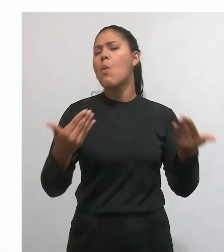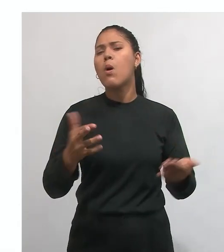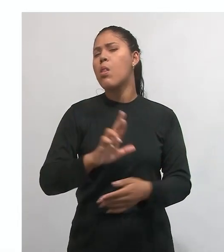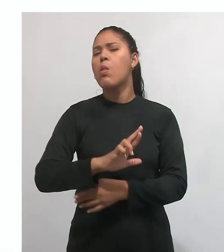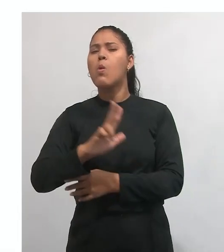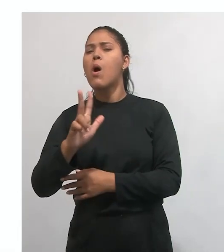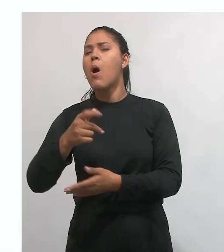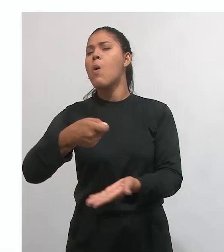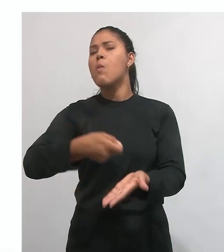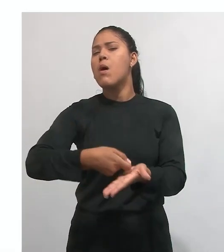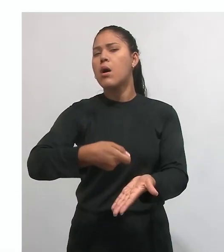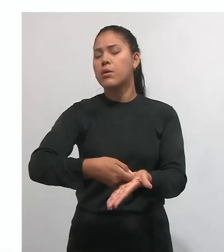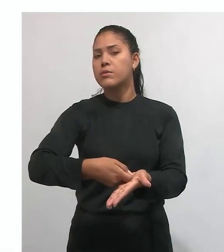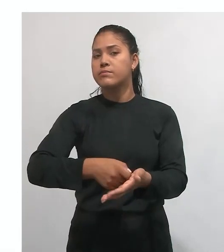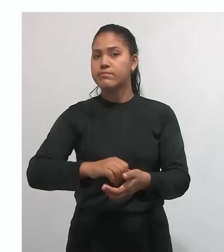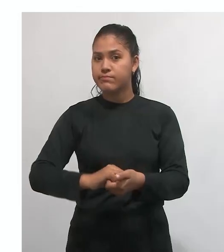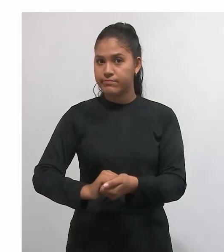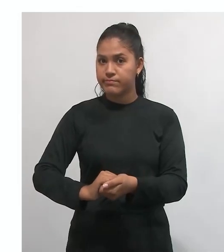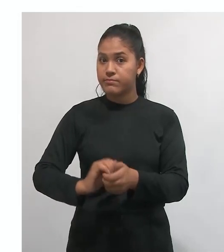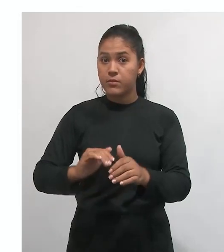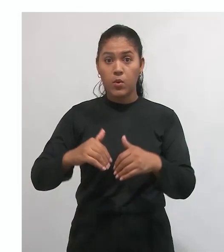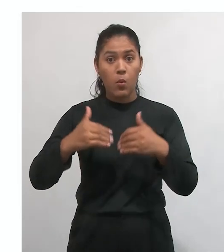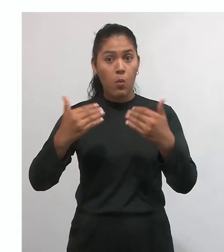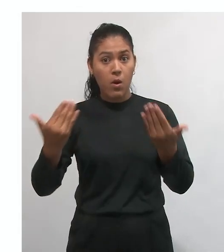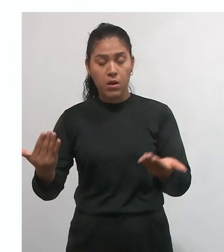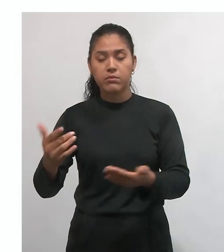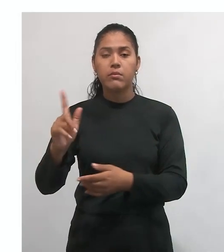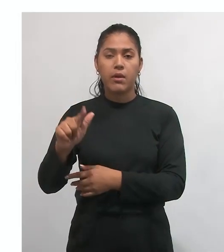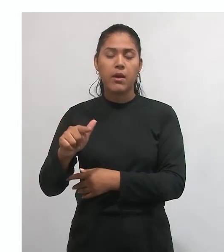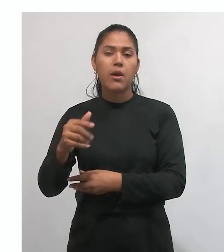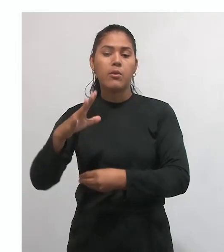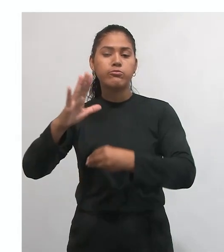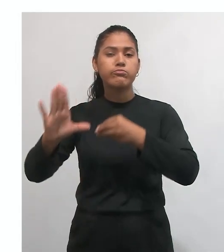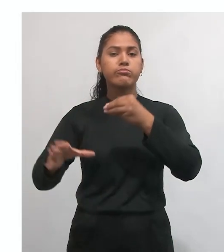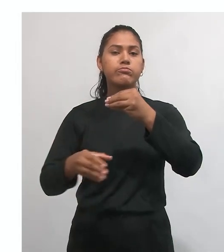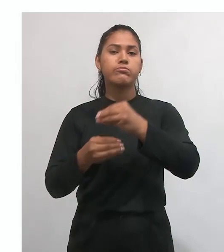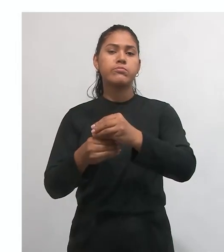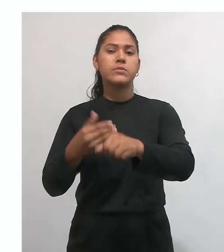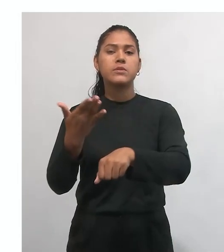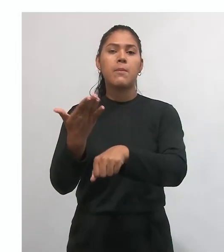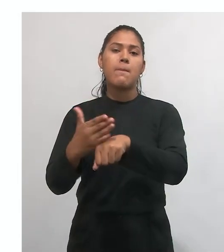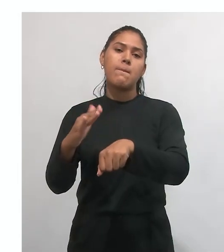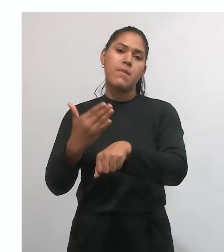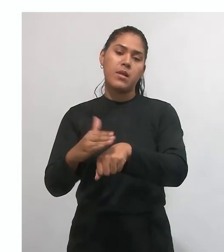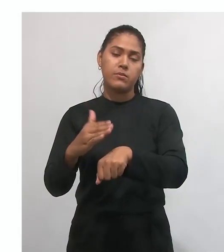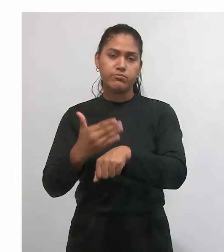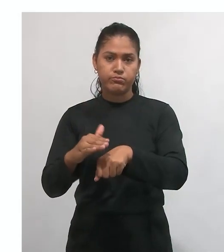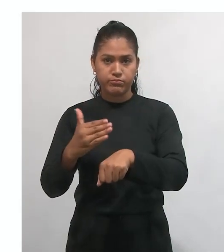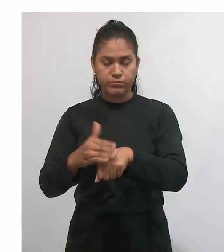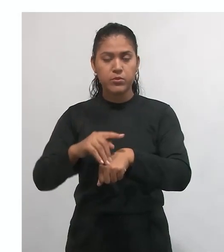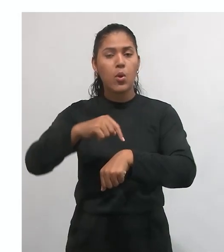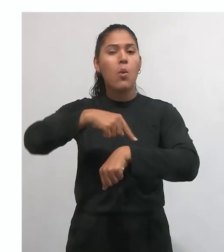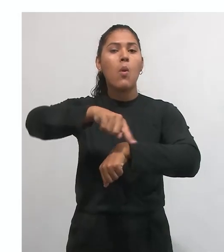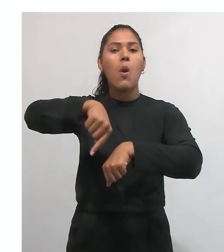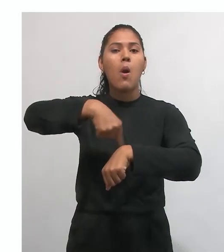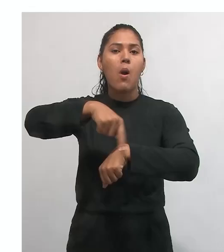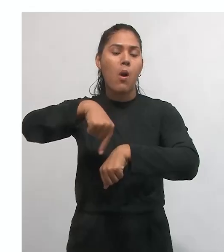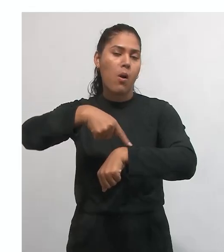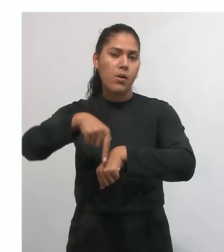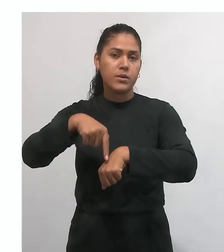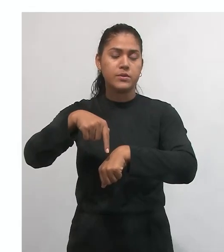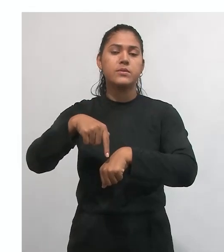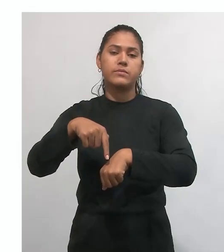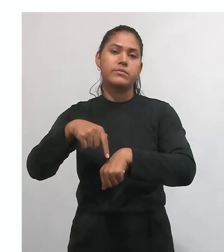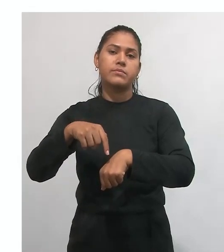obrigatório? Quando é aquele desenvolvido como atividade opcional, acrescida a carga horária regular e obrigatória do